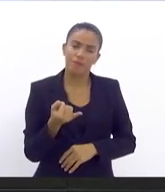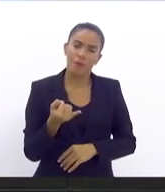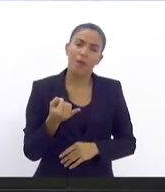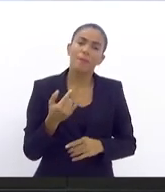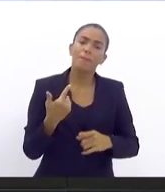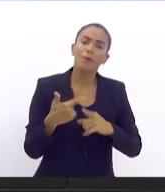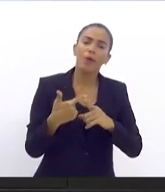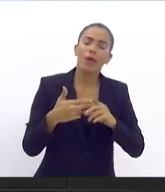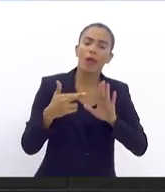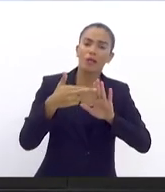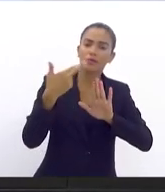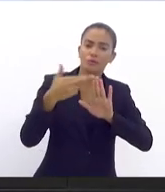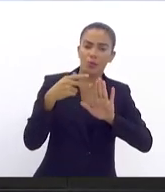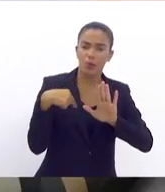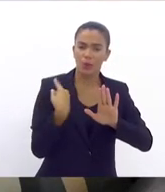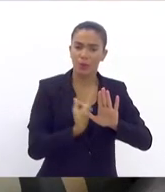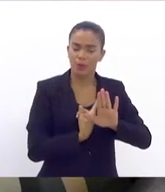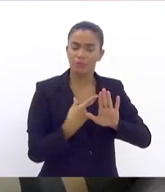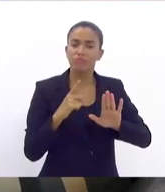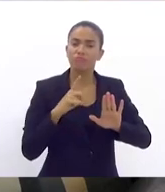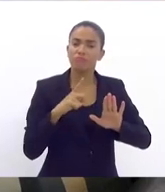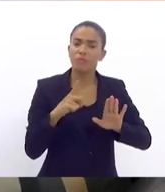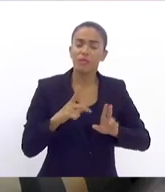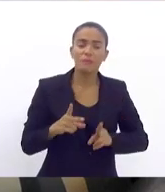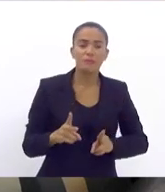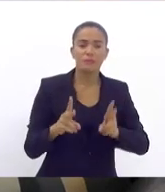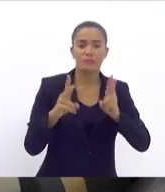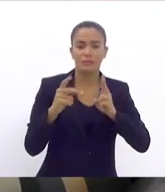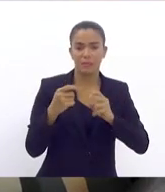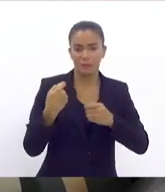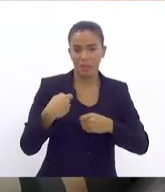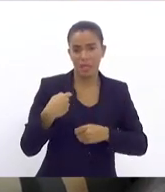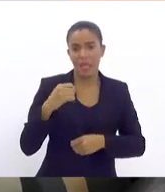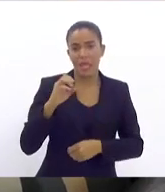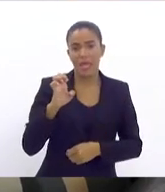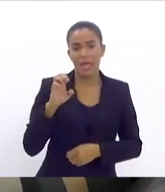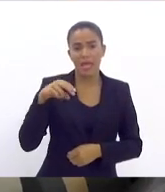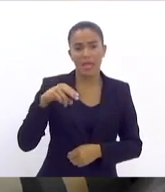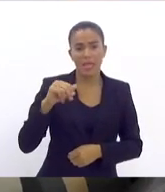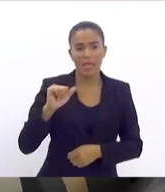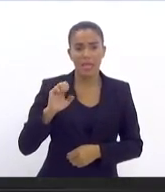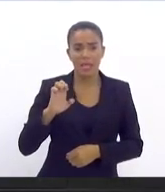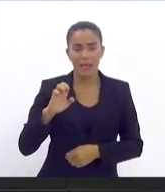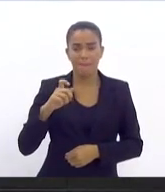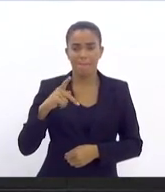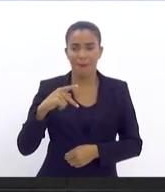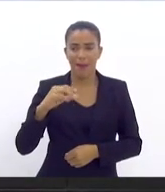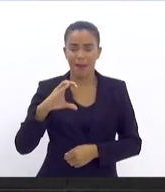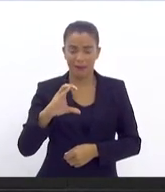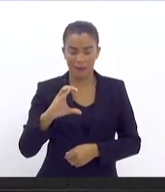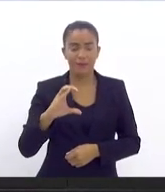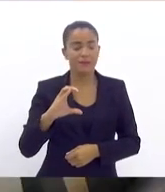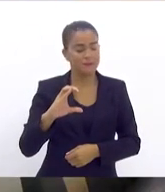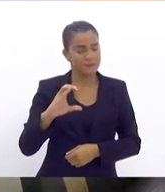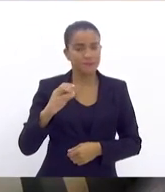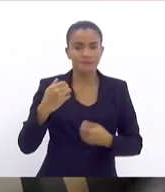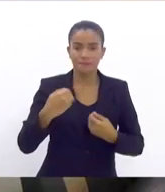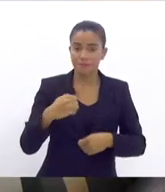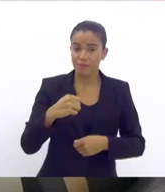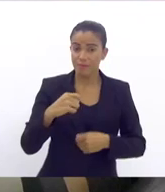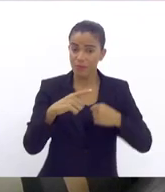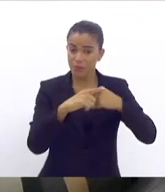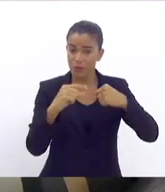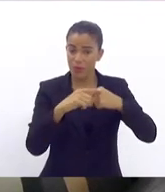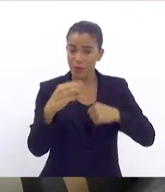nossa, deveria acrescentar que sempre tem que ser ouvido o INEPAC. Mas o projeto já foi ao INEPAC, não? Não, mas o artigo